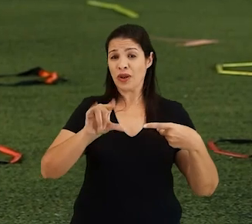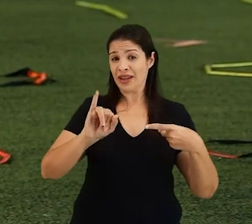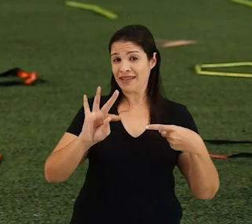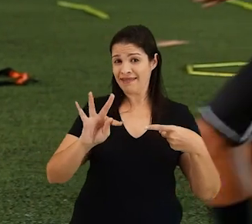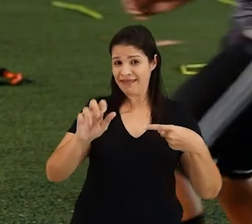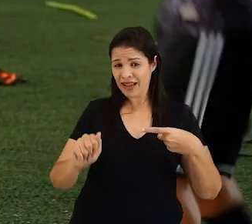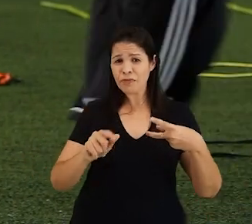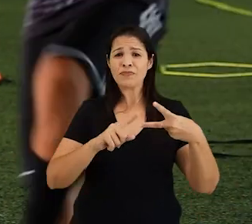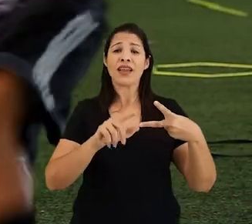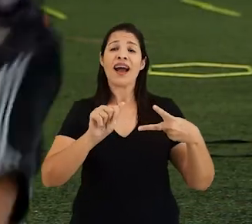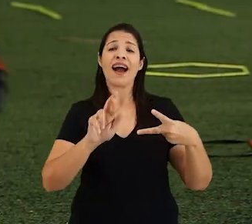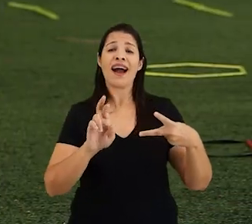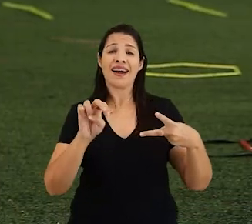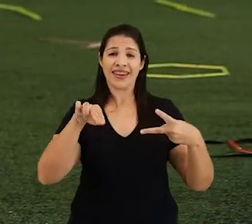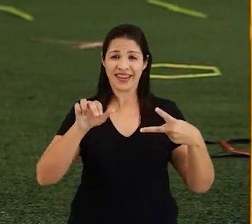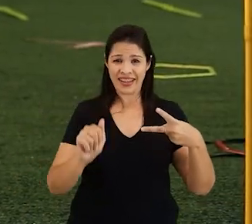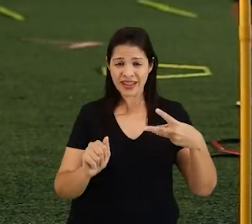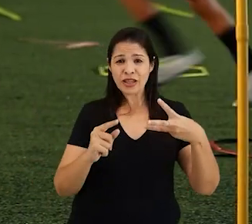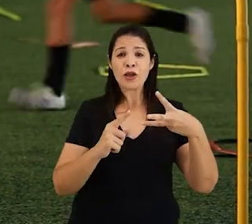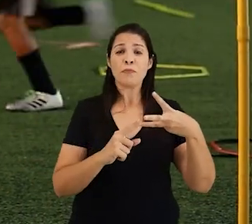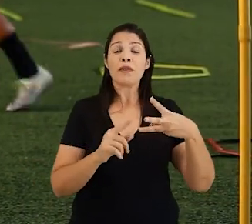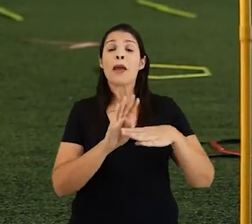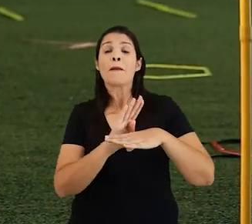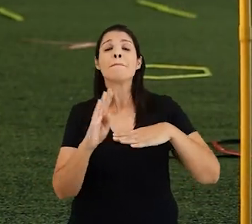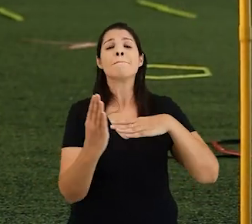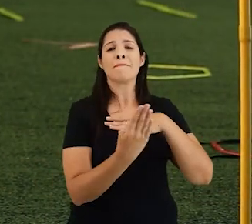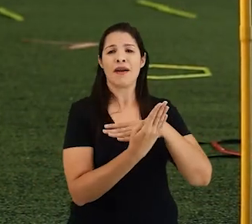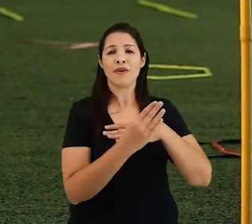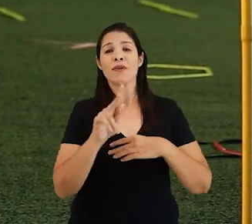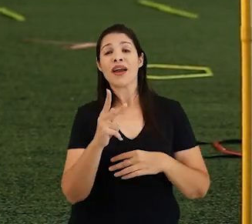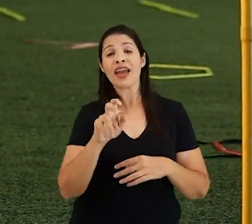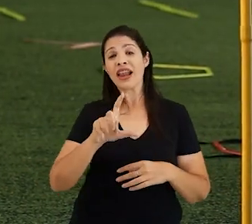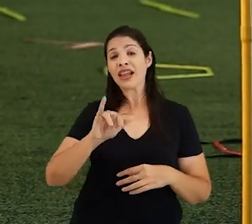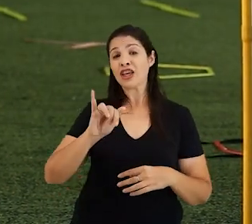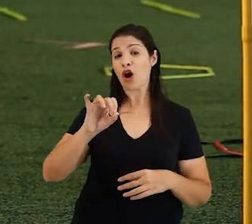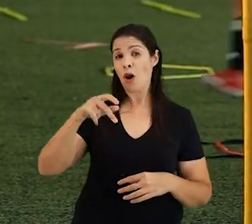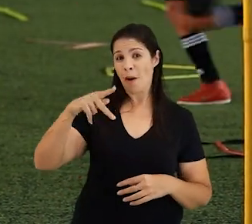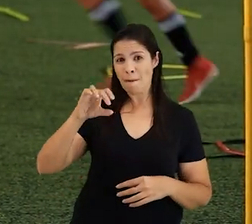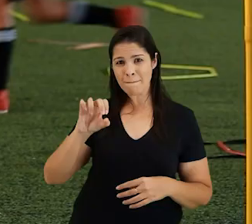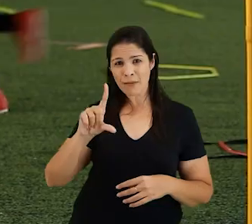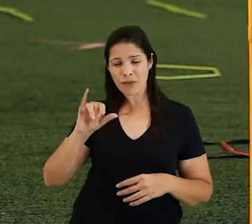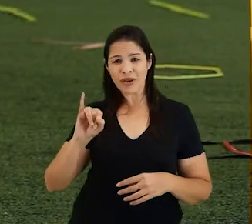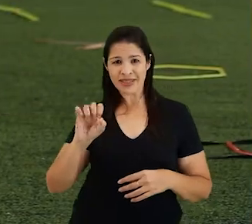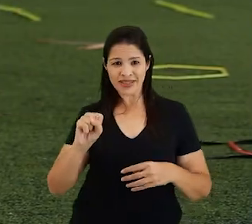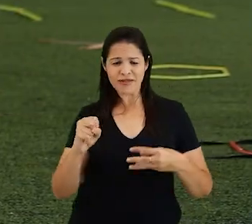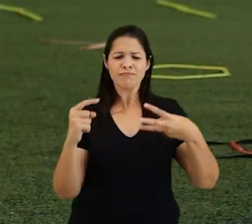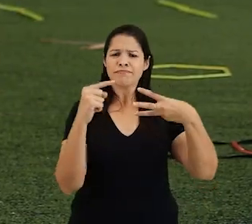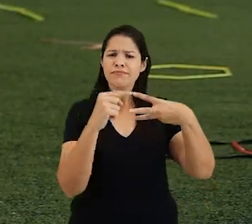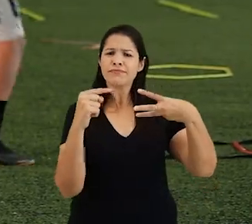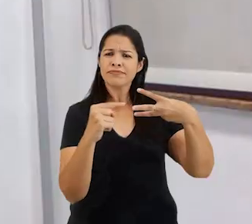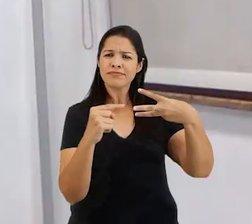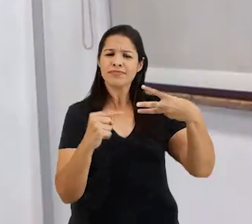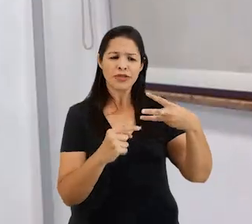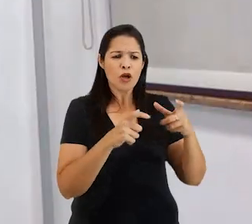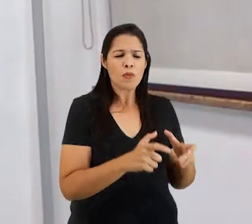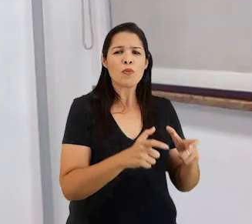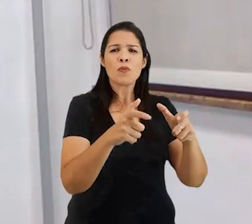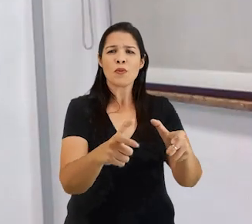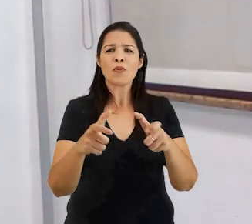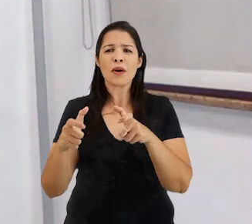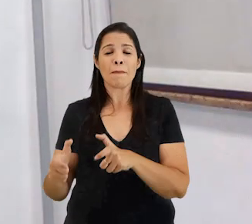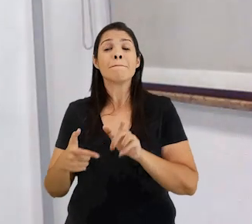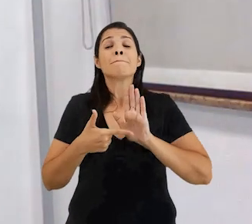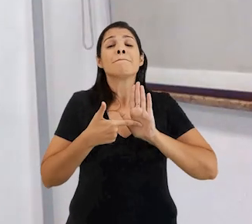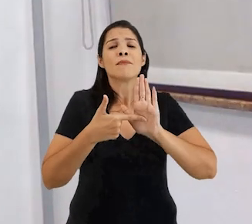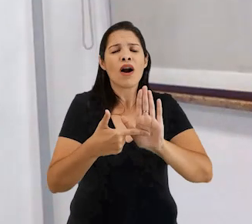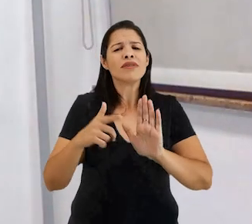cidade, e o bairro de Heliópolis, região sudeste da cidade. Cada um desses territórios tem sua história de atuação com